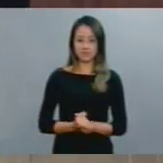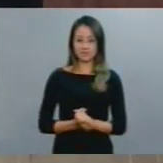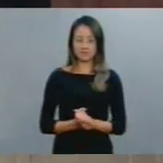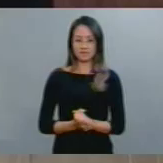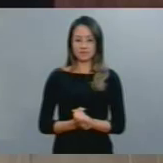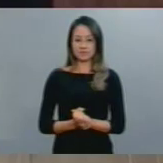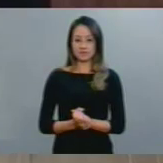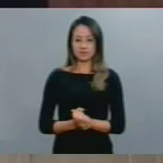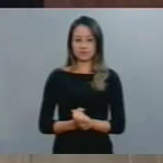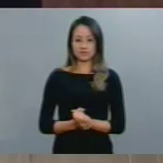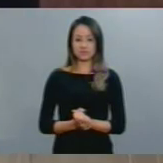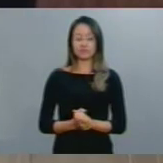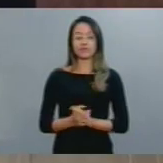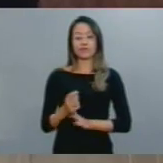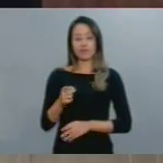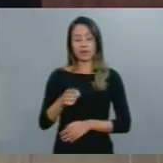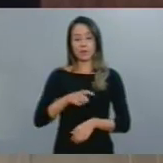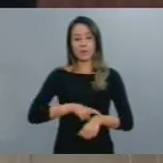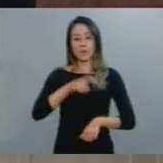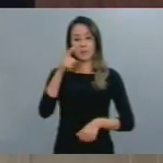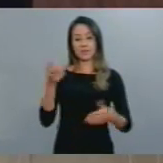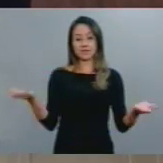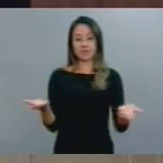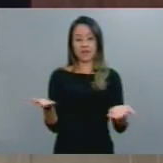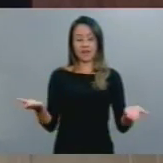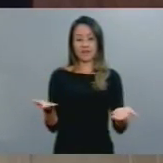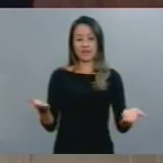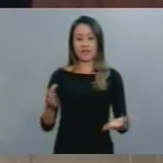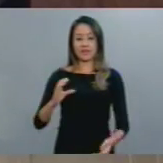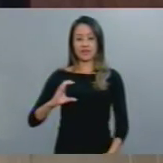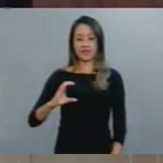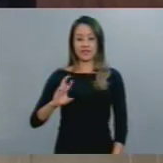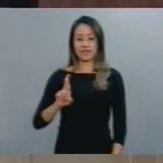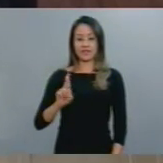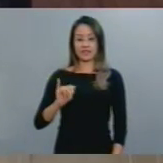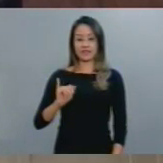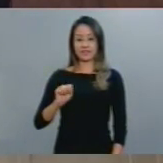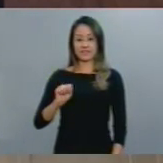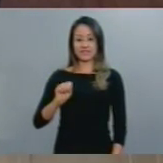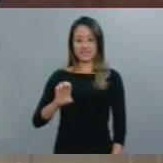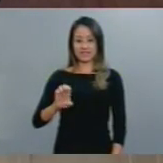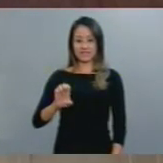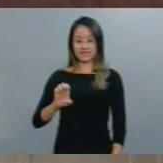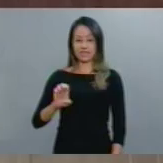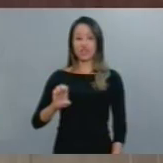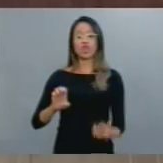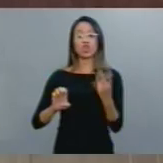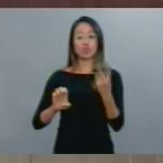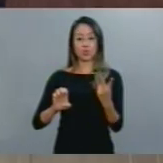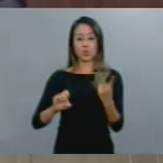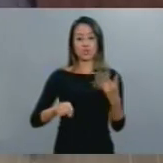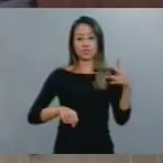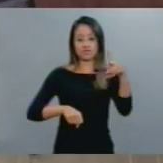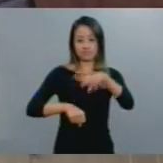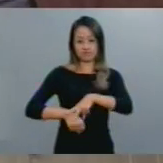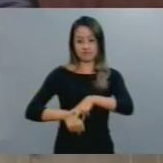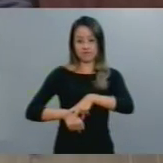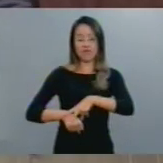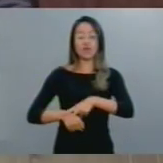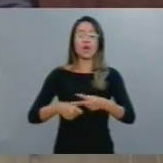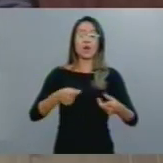ela é abastecida pela crise econômica, e a crise econômica ela mantém acesa também a